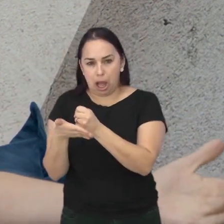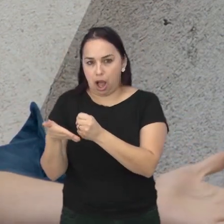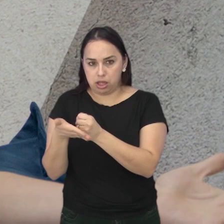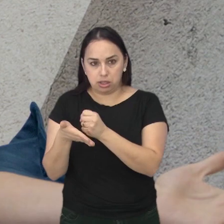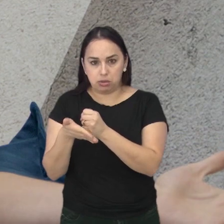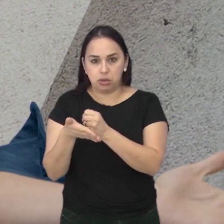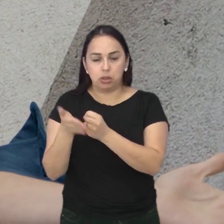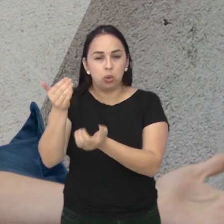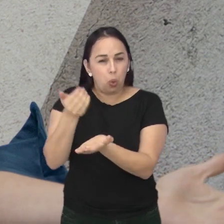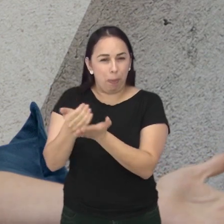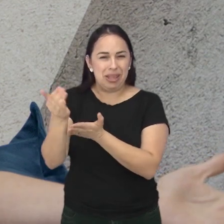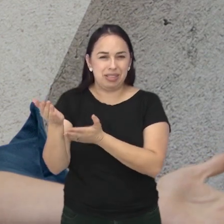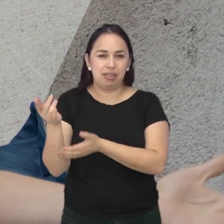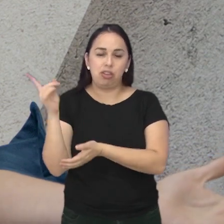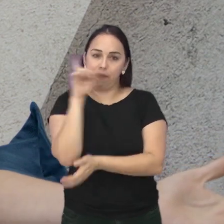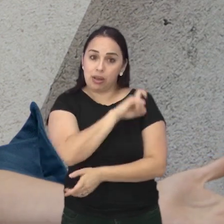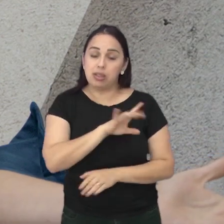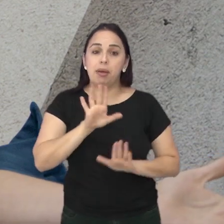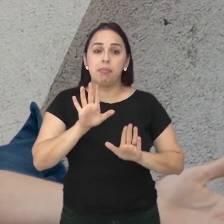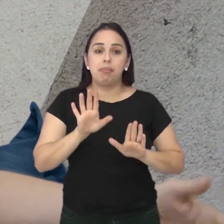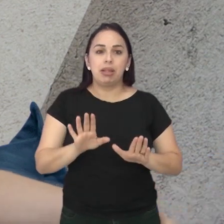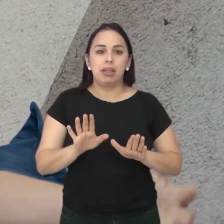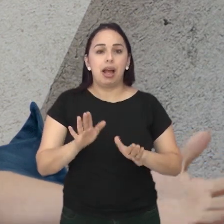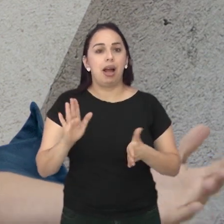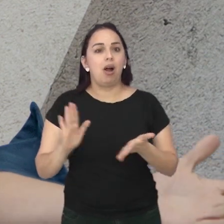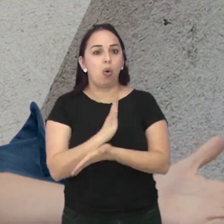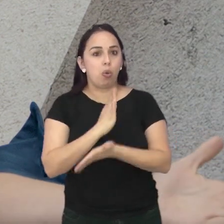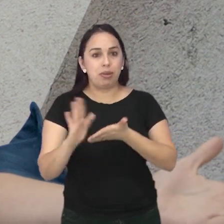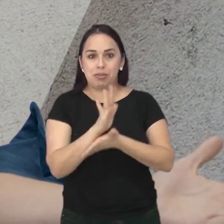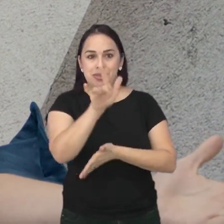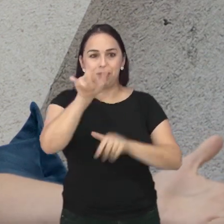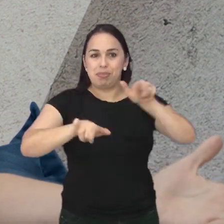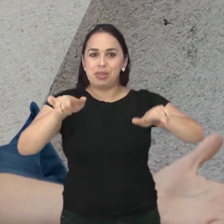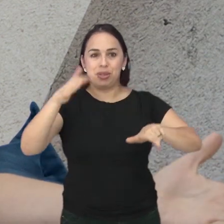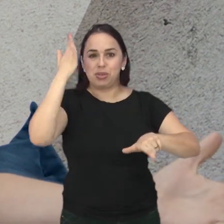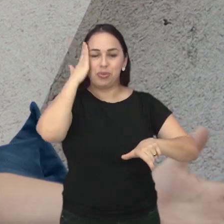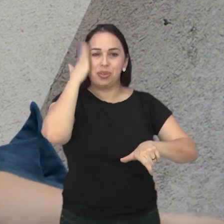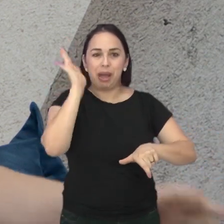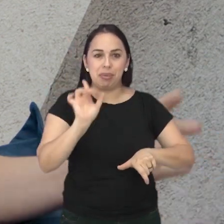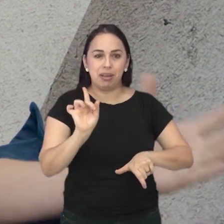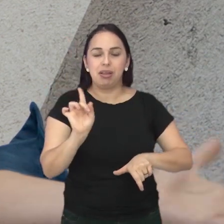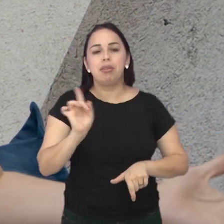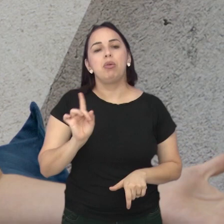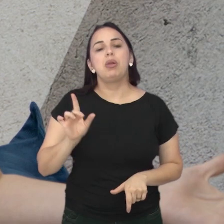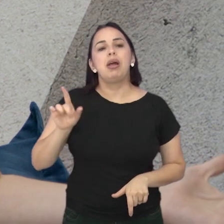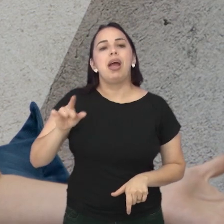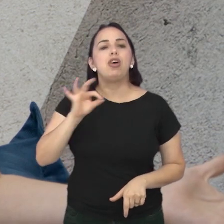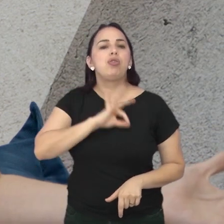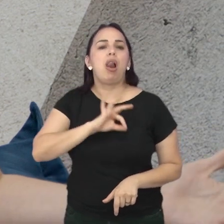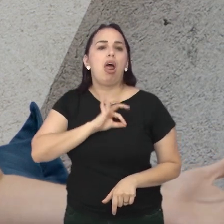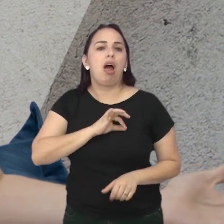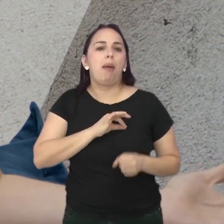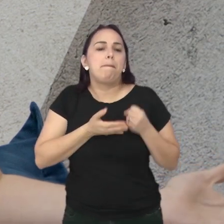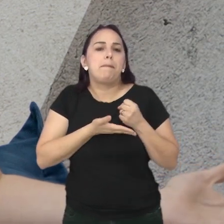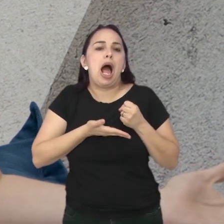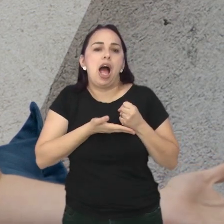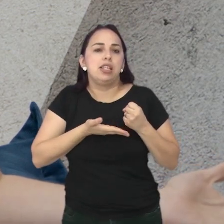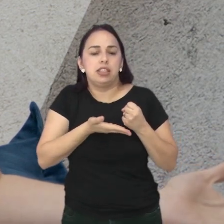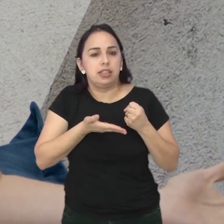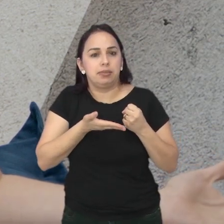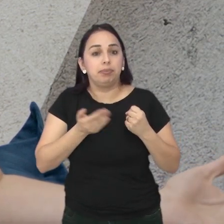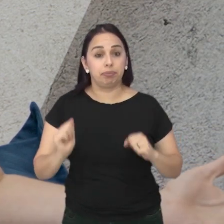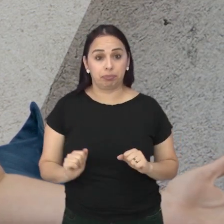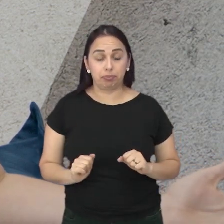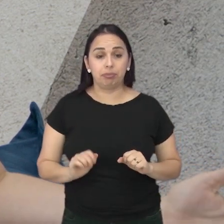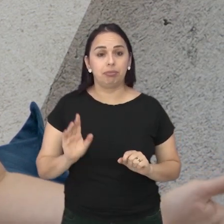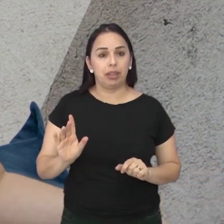né, nesse início. Muita gente não sabe, mas eles ganham perto de um salário mínimo, um pouco mais de um salário